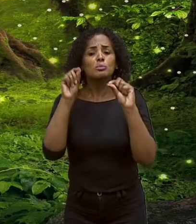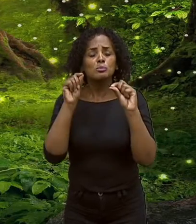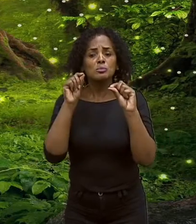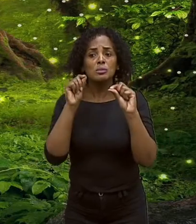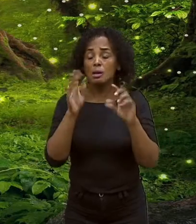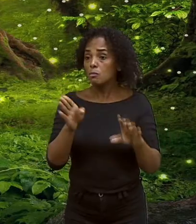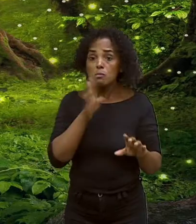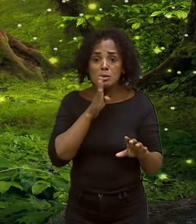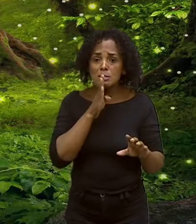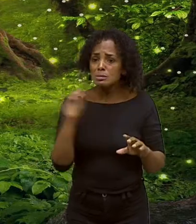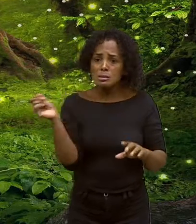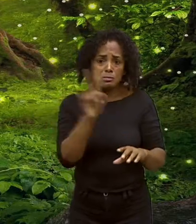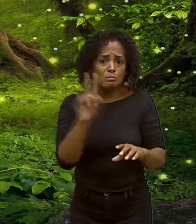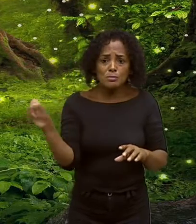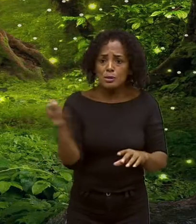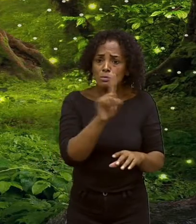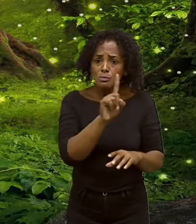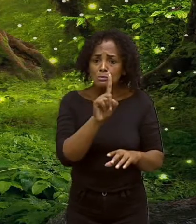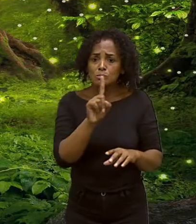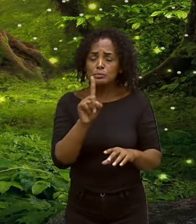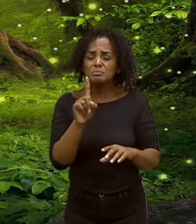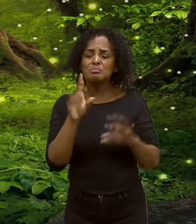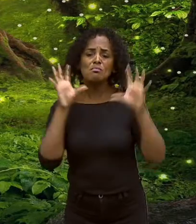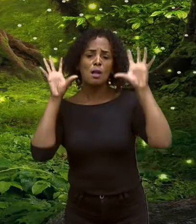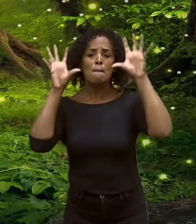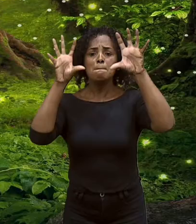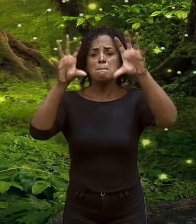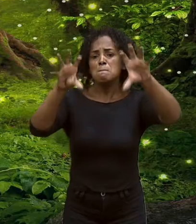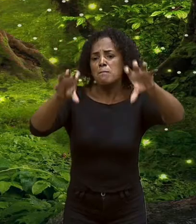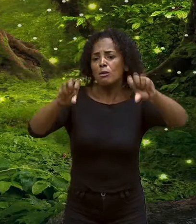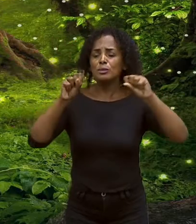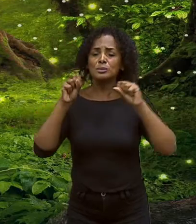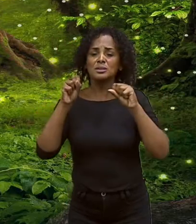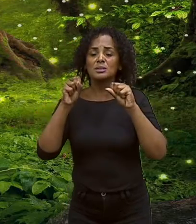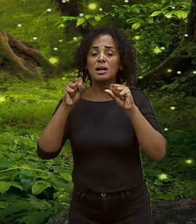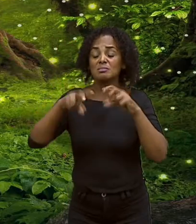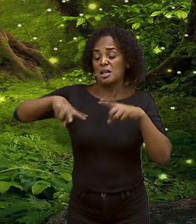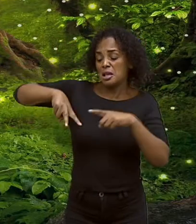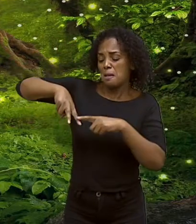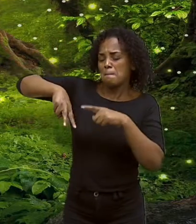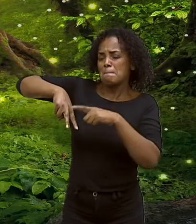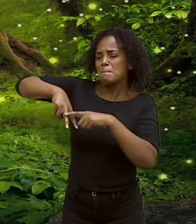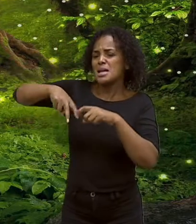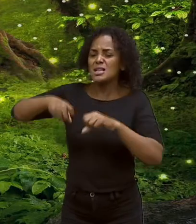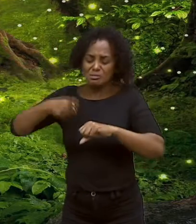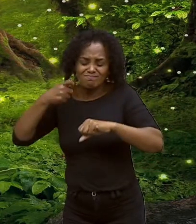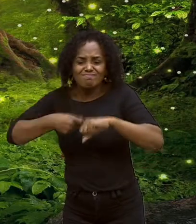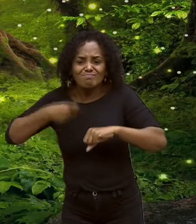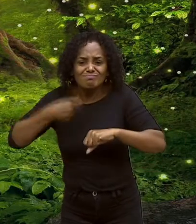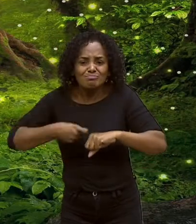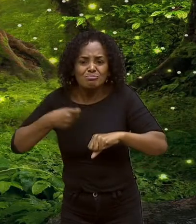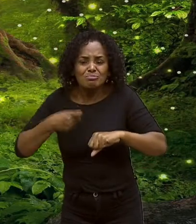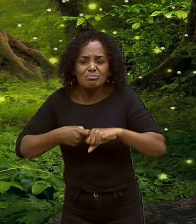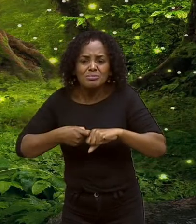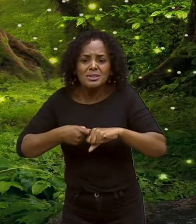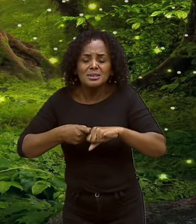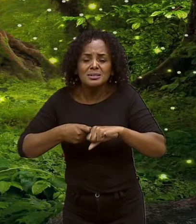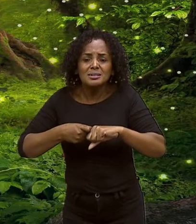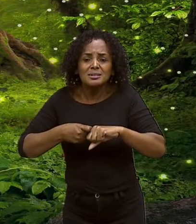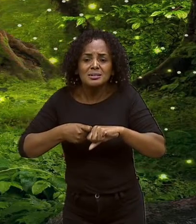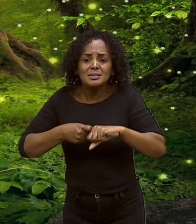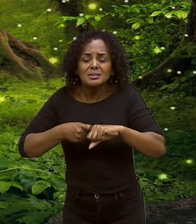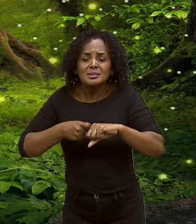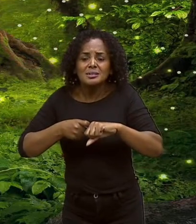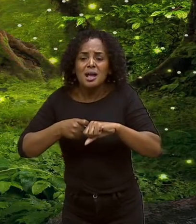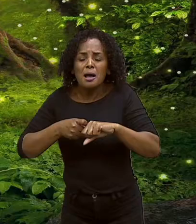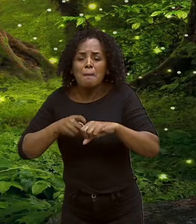não conhece o grúfalo? Um grúfalo, ele tem pernas ossudas e patas peludas e